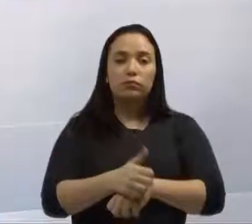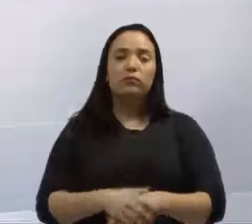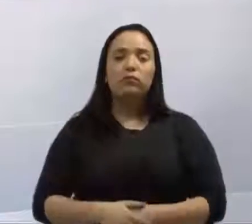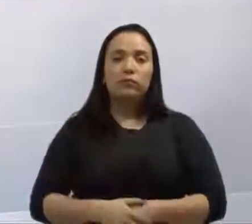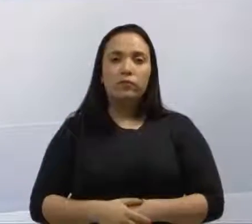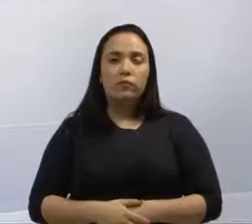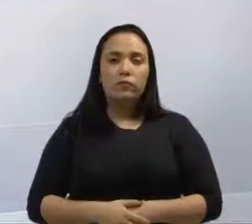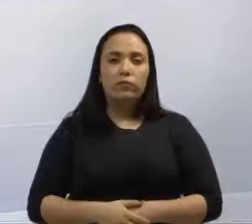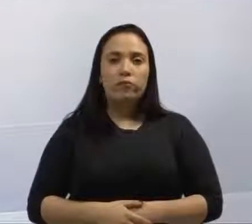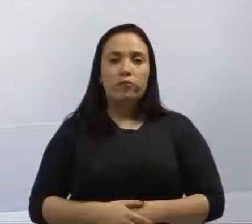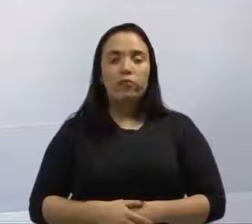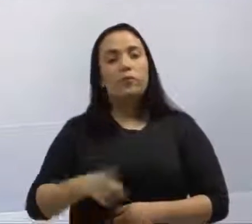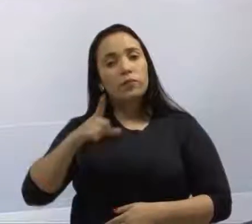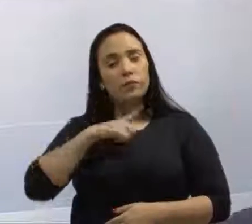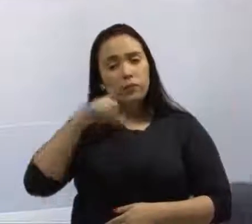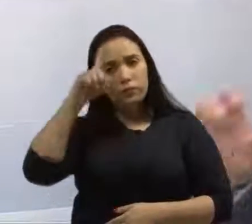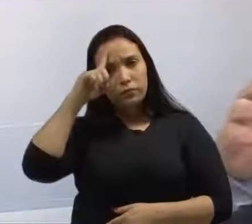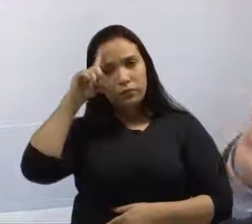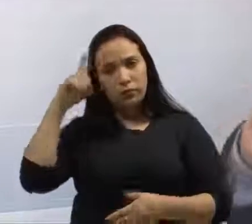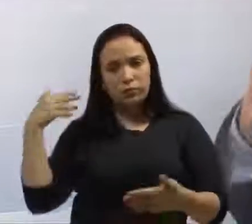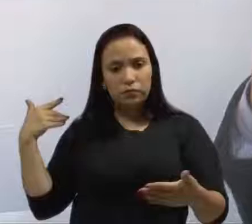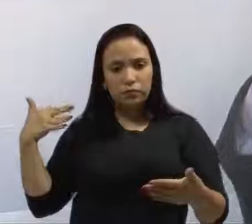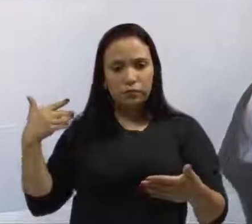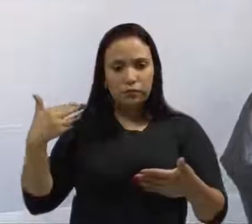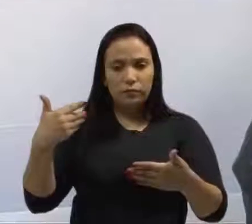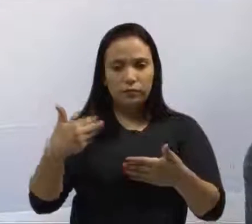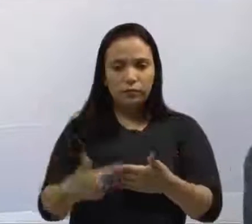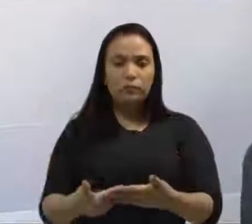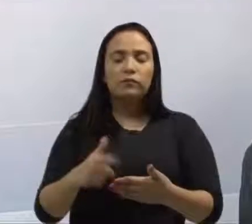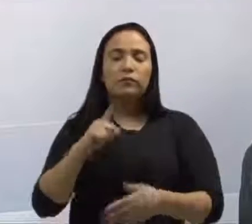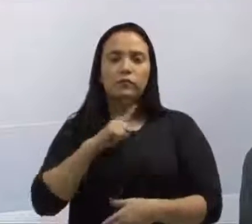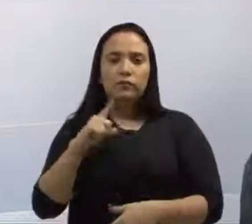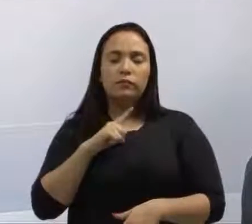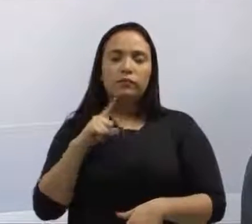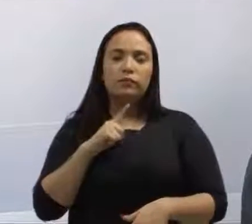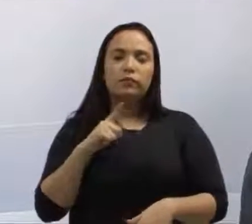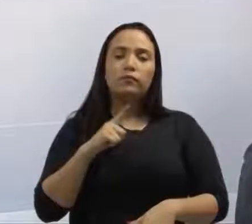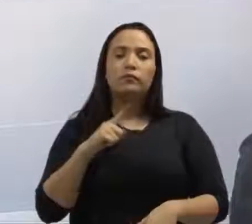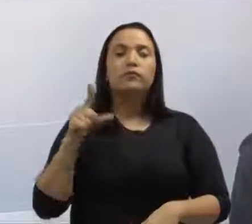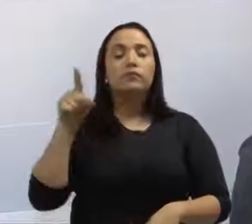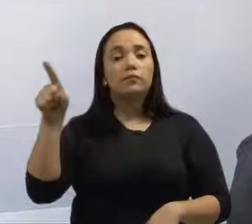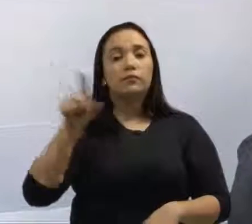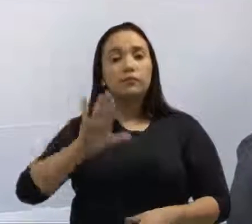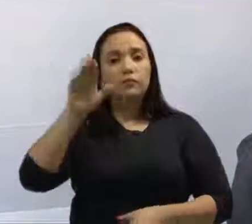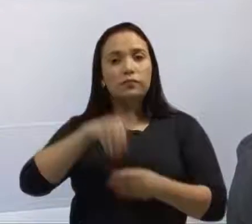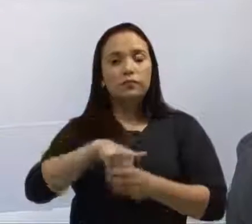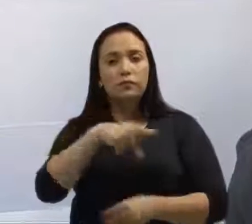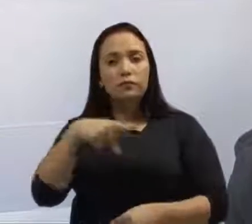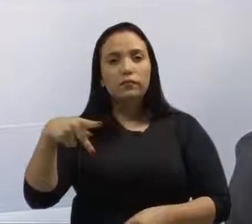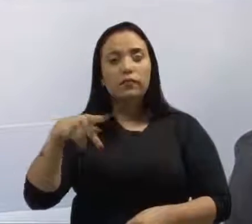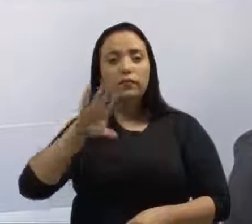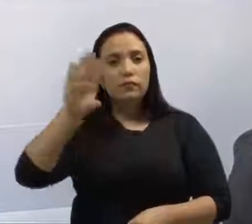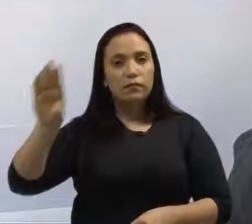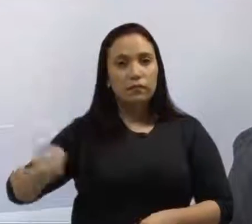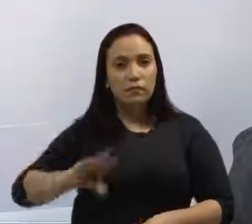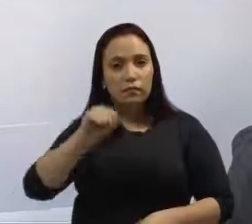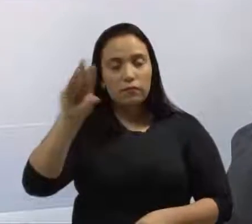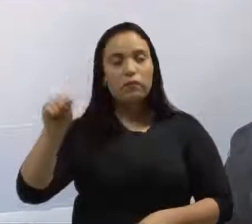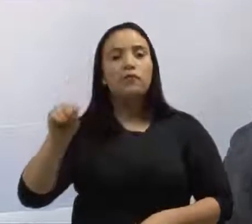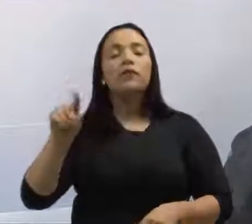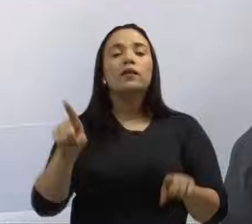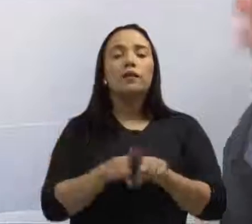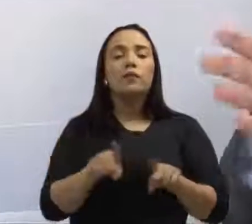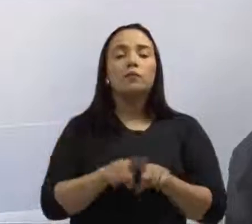Essas últimas 2 semanas, houve um conflito verbal entre o presidenciável Ciro Gomes